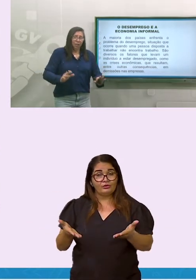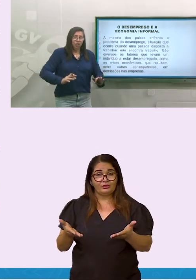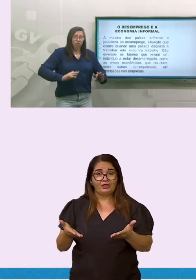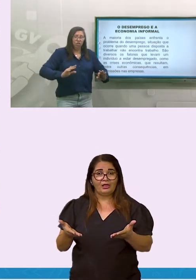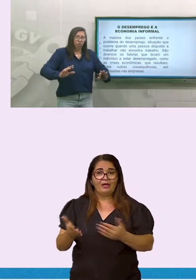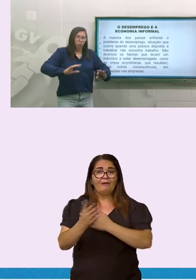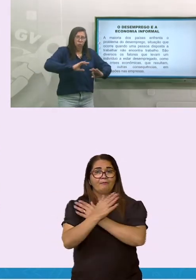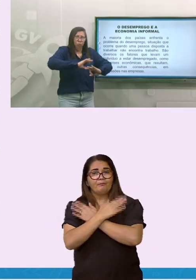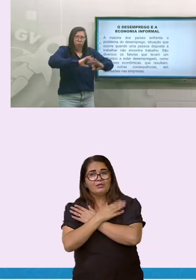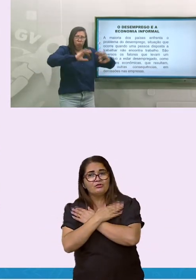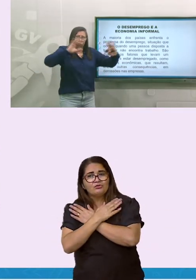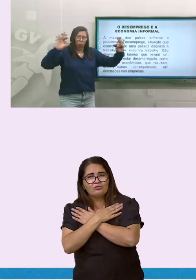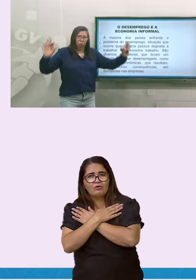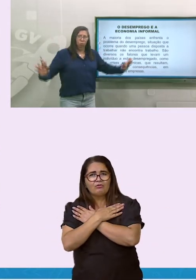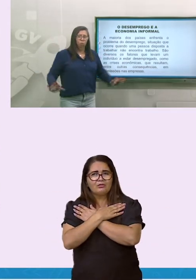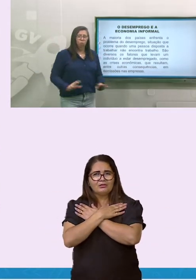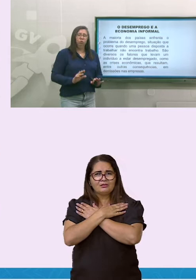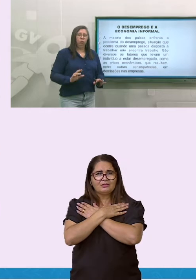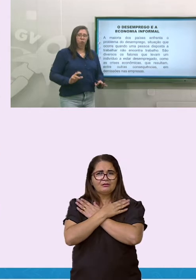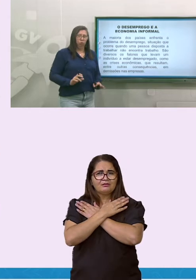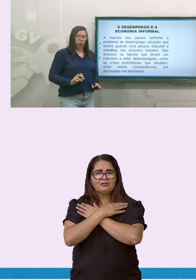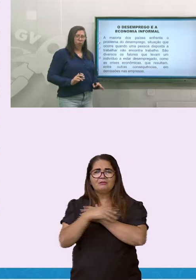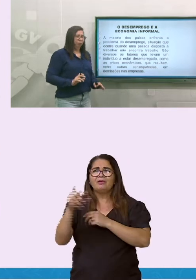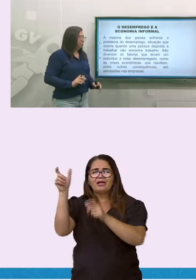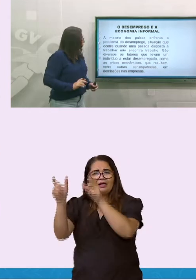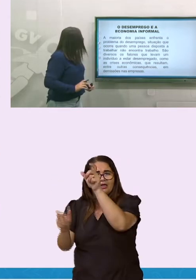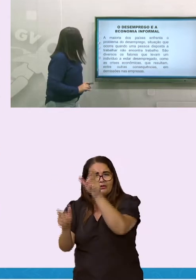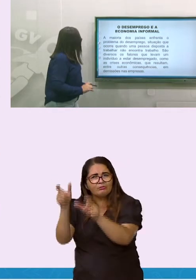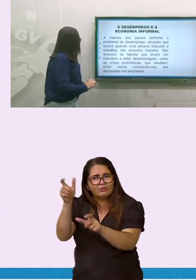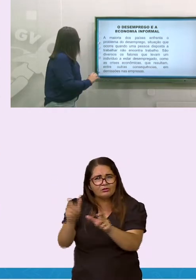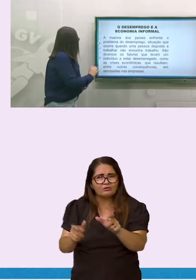Ela tem atingido o mundo todo.